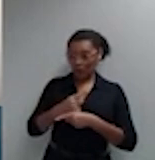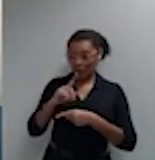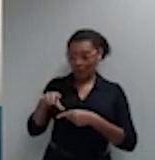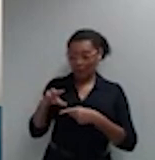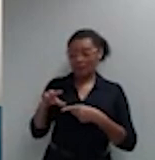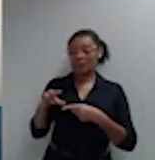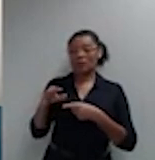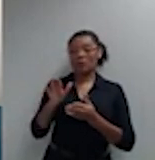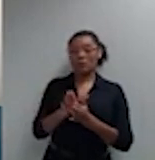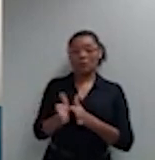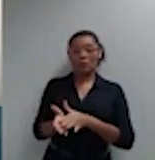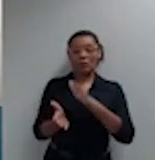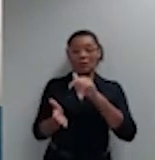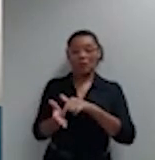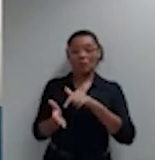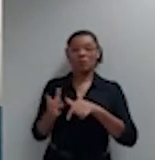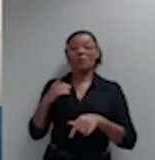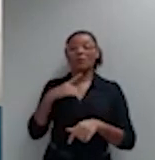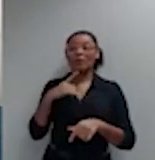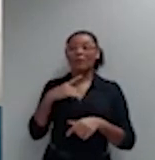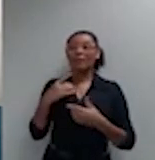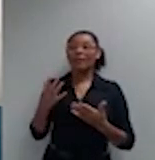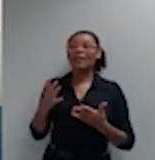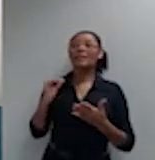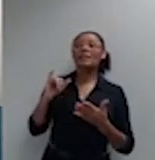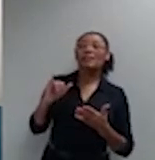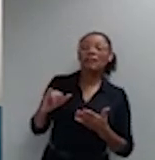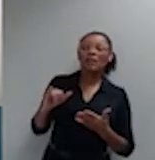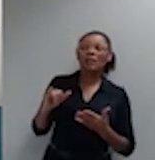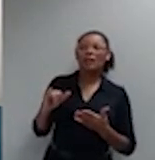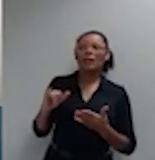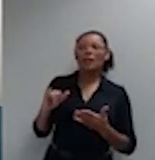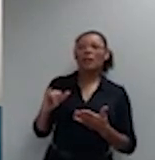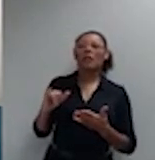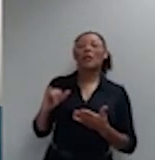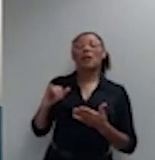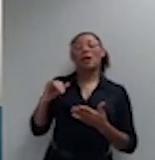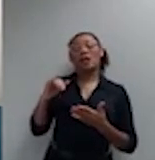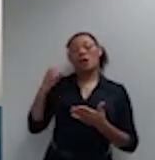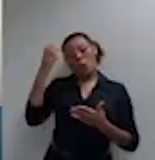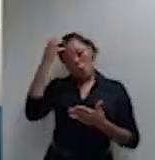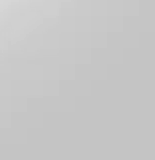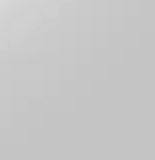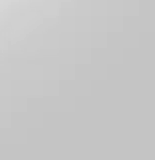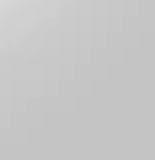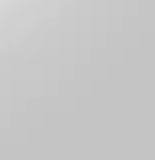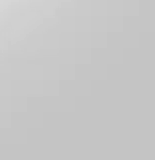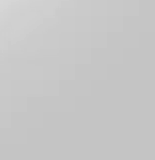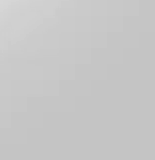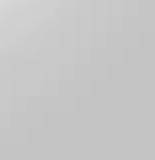contaminado, tanto aqueles que ingeriram a bebida quanto aqueles que apenas a compraram, mas sem bebê-la.